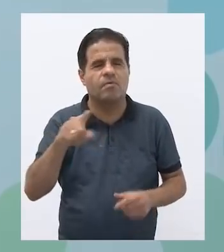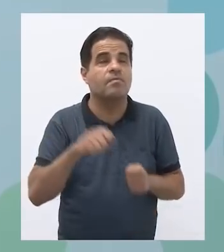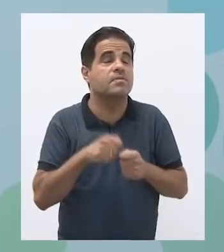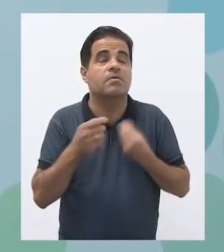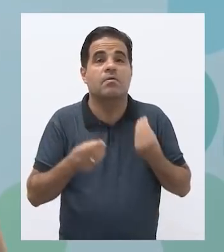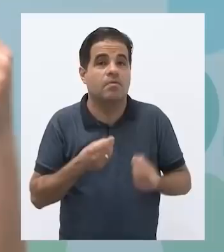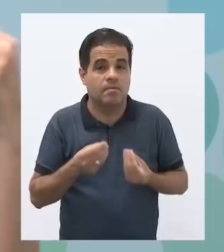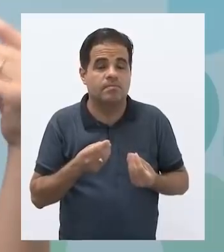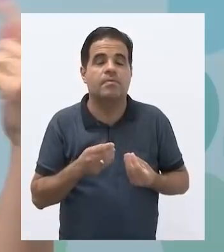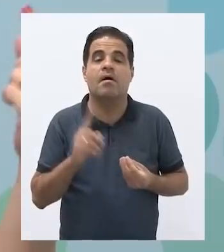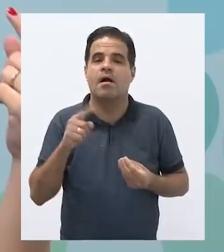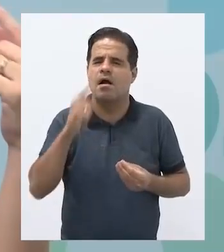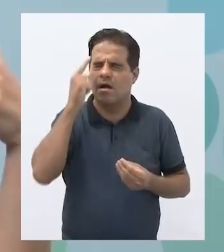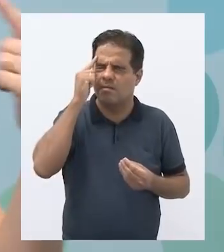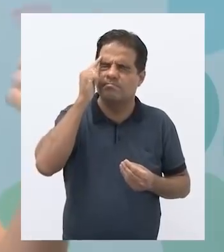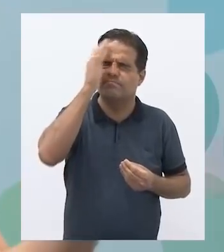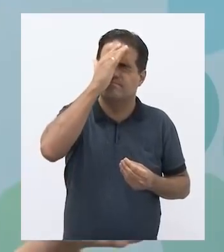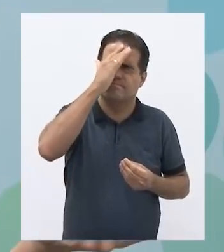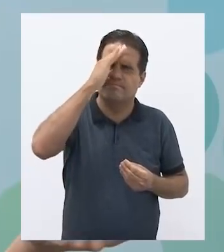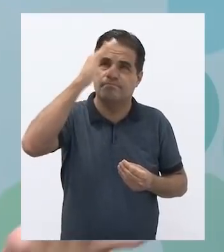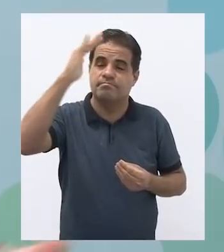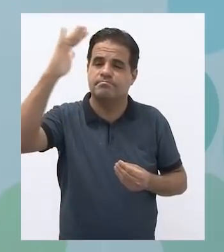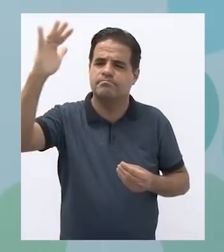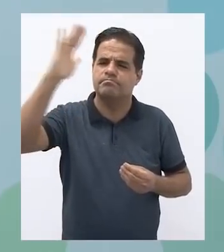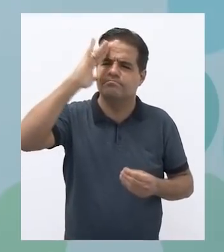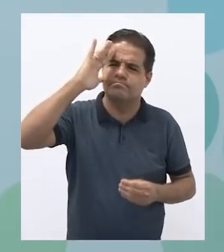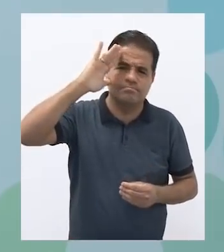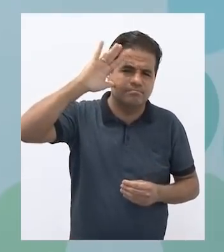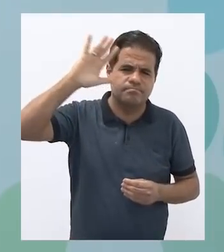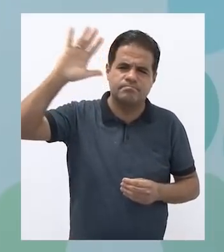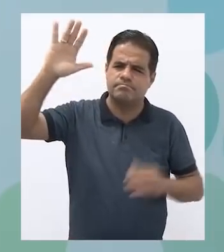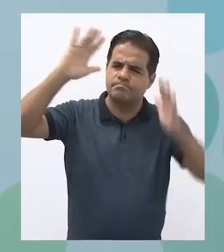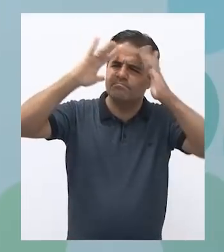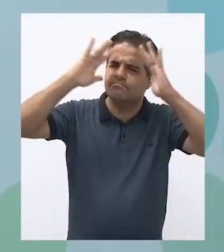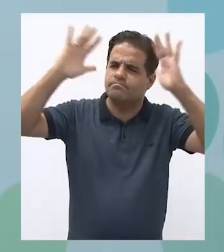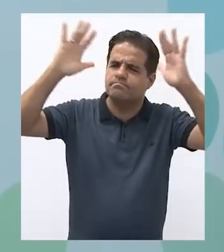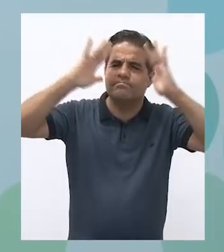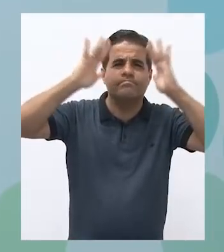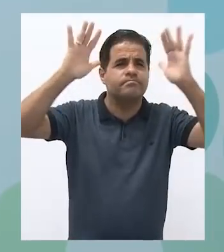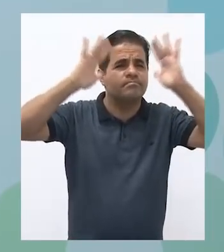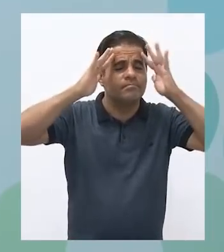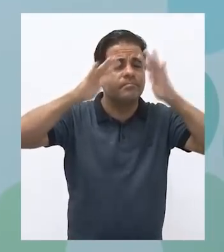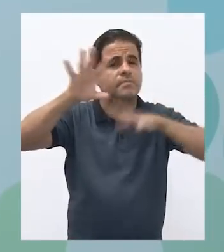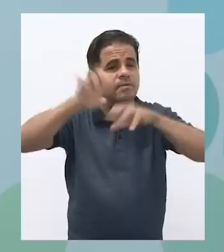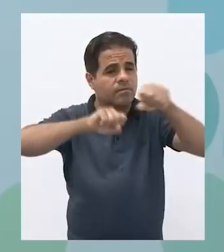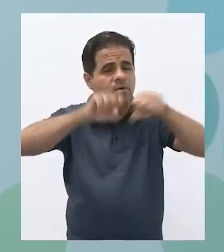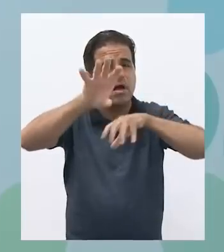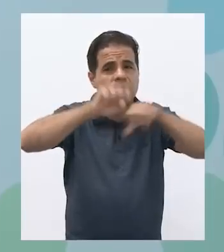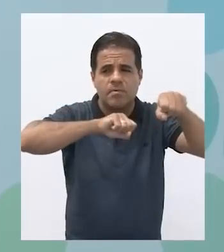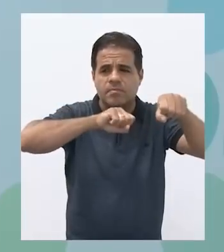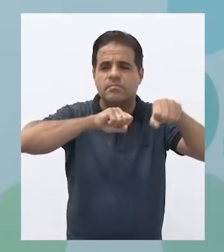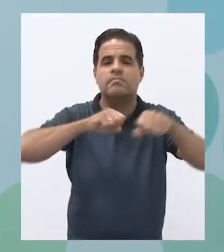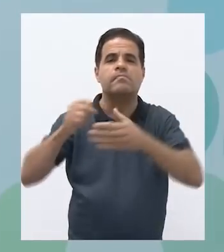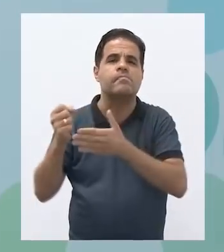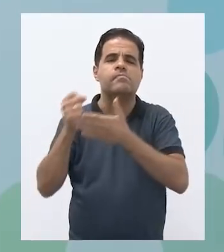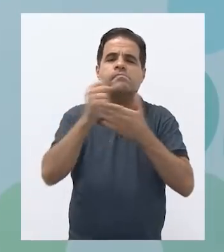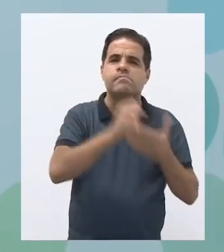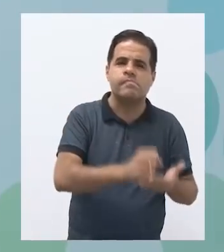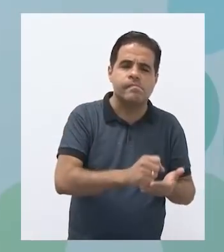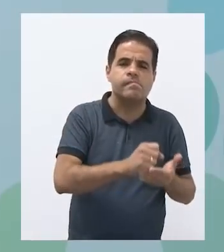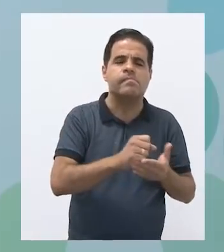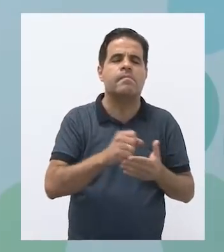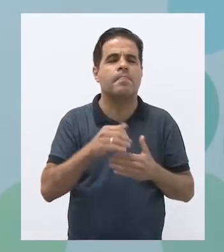isso? Aí eu vou pensar nos recursos possíveis, né? A gente está fazendo uma série de formações aqui, a gente trouxe